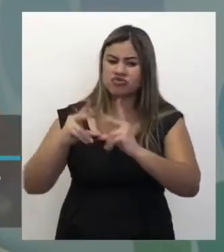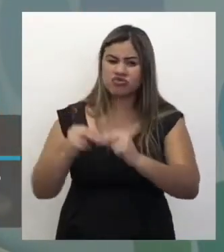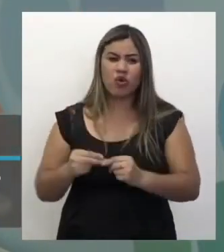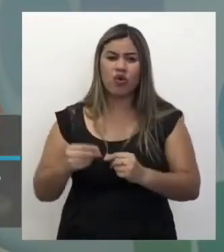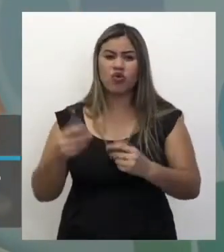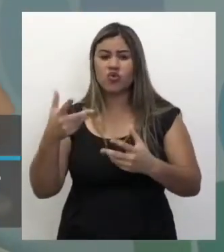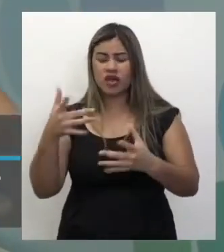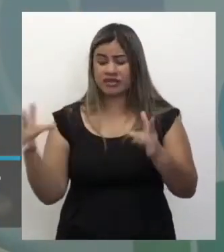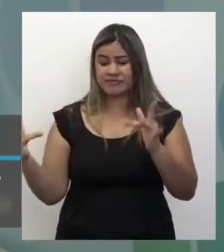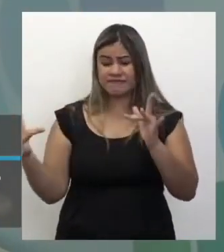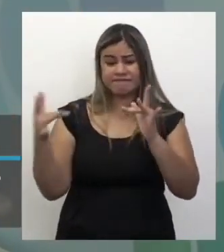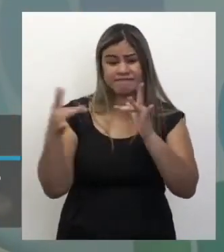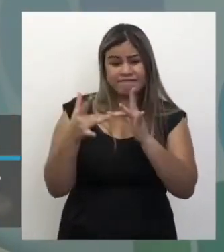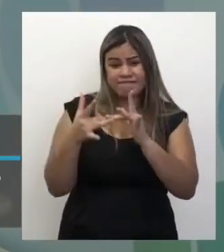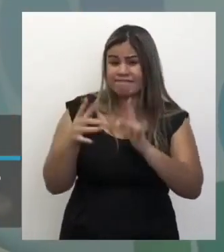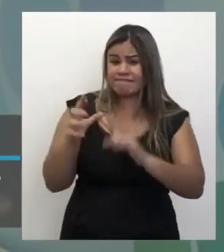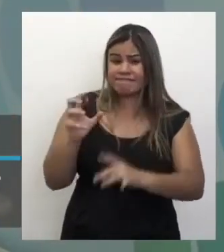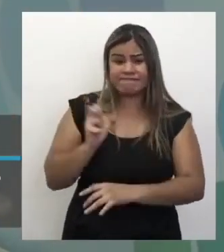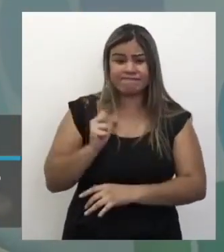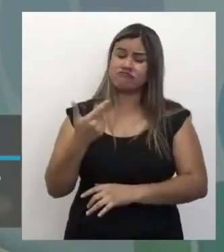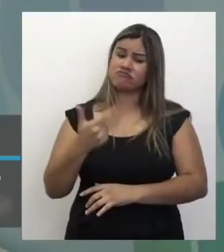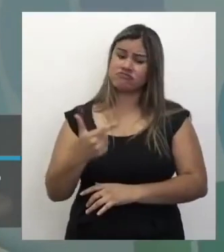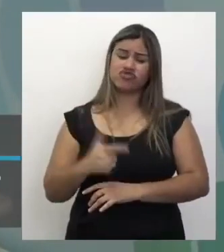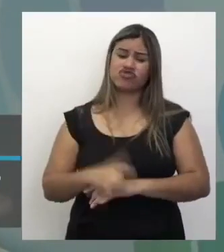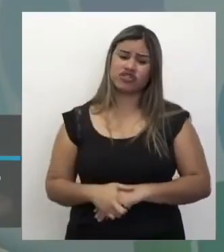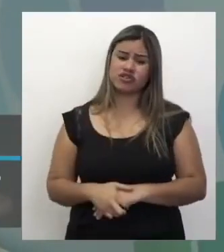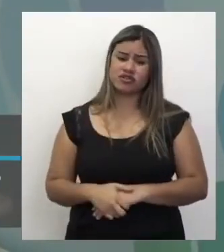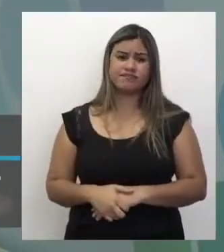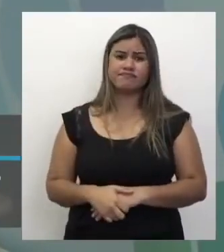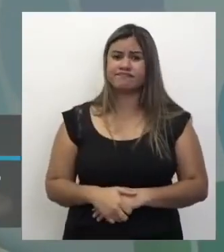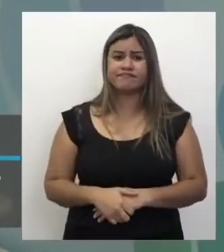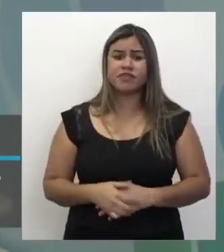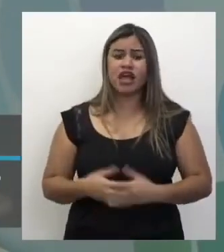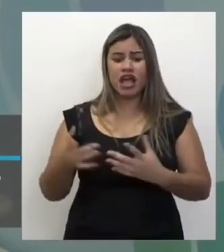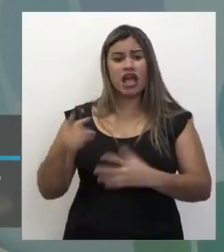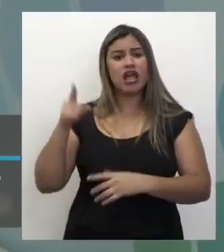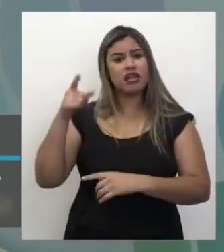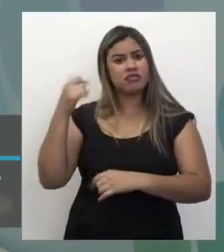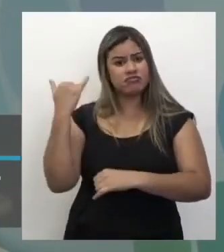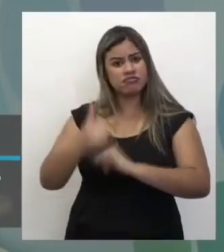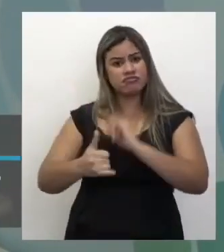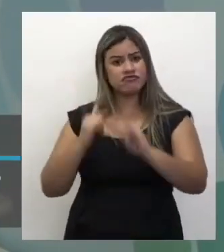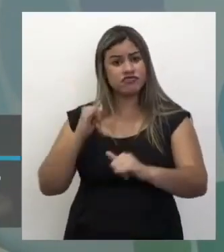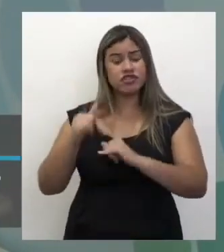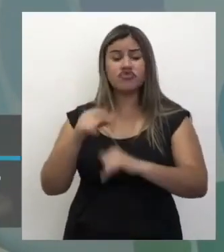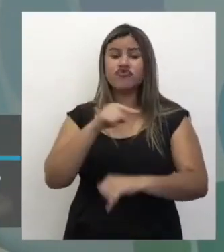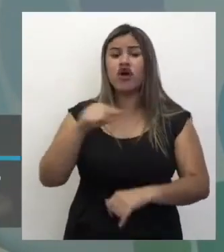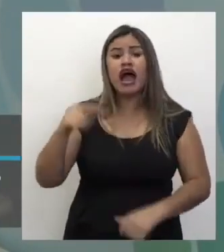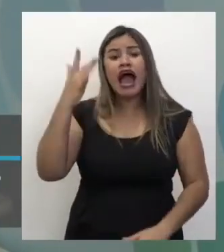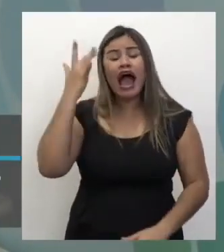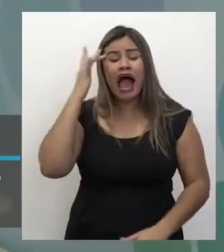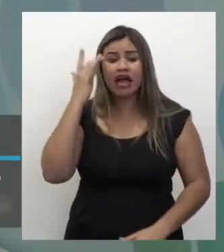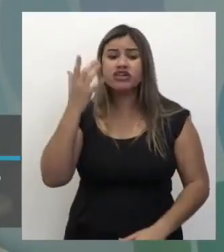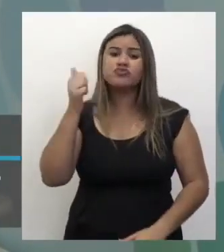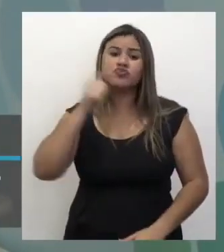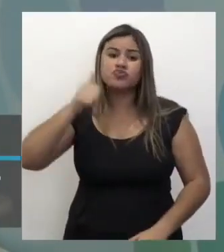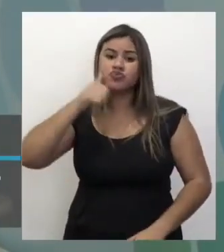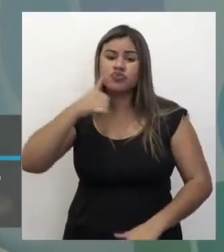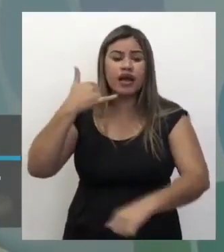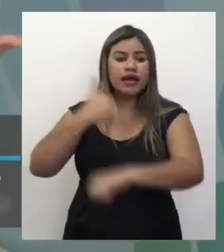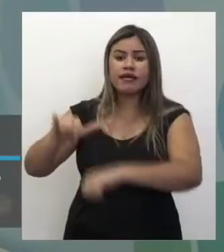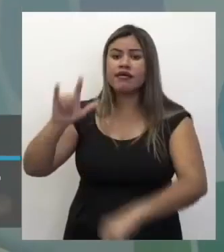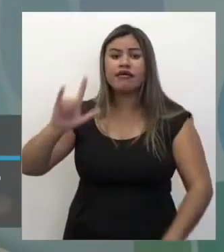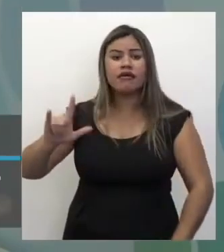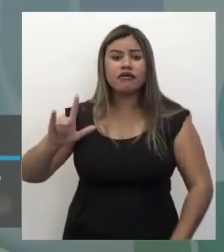essa afinidade construída. E ele deixou várias pistas pra gente. Por que você ainda acha que ela traiu? Eles não tinham